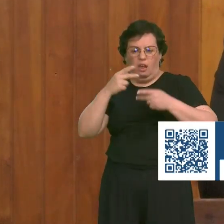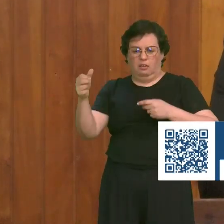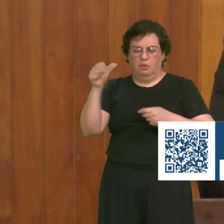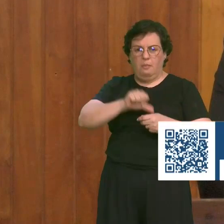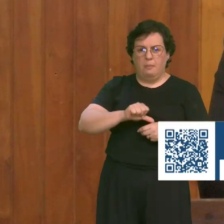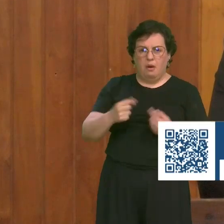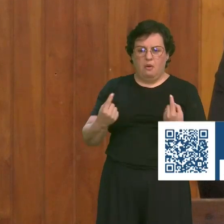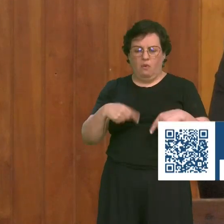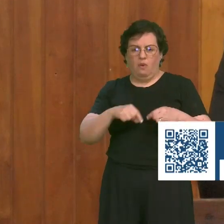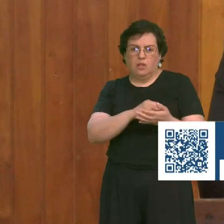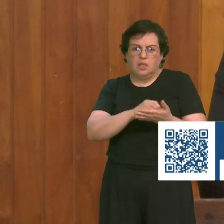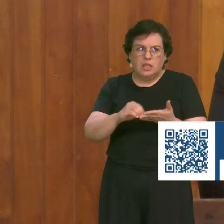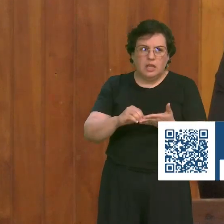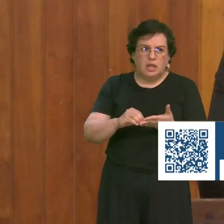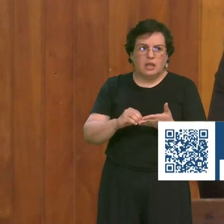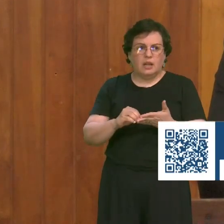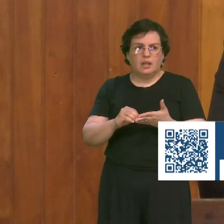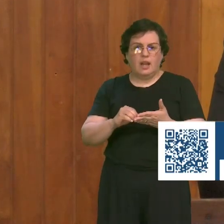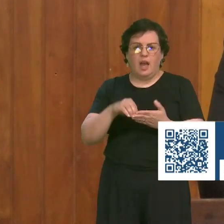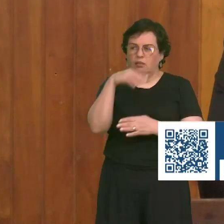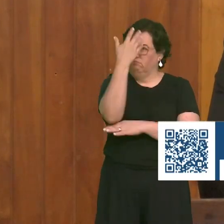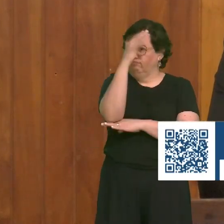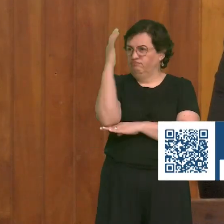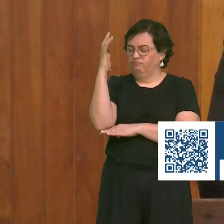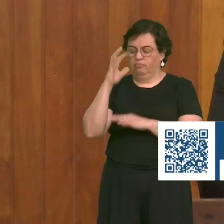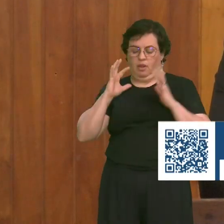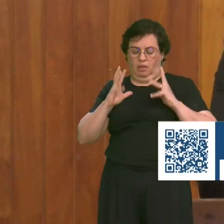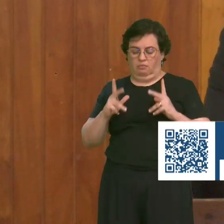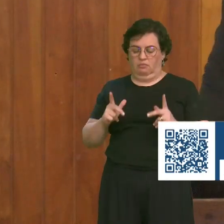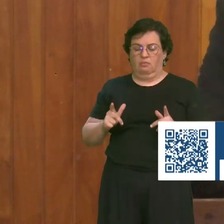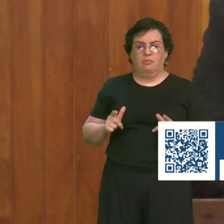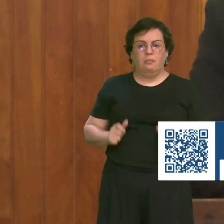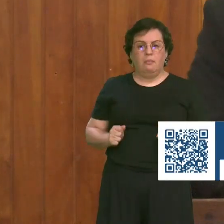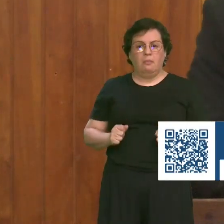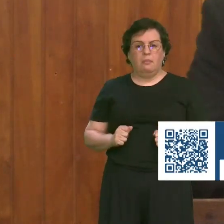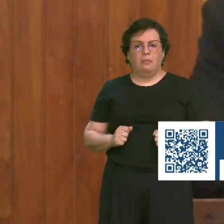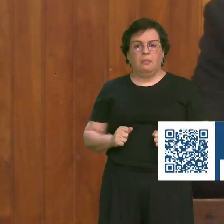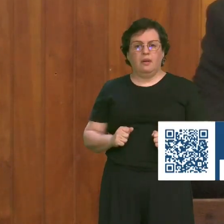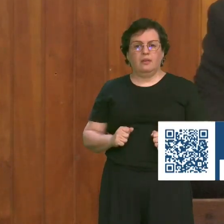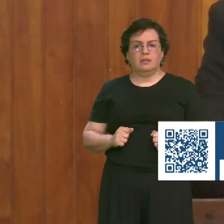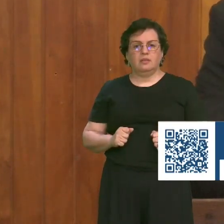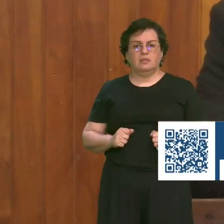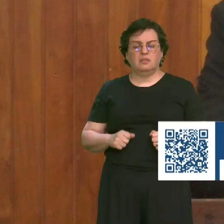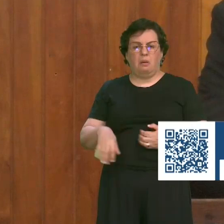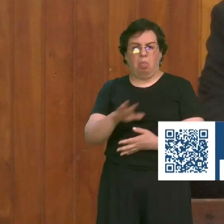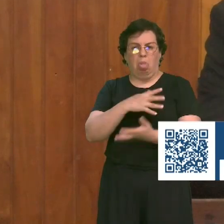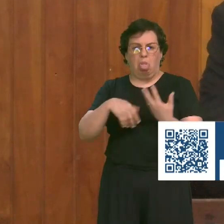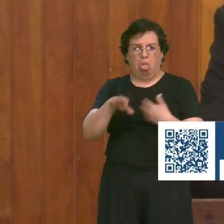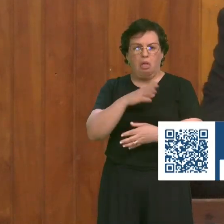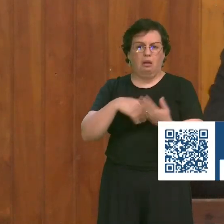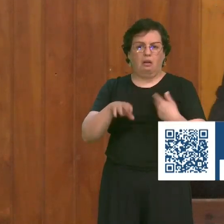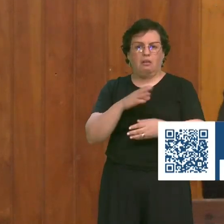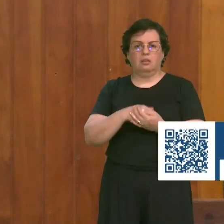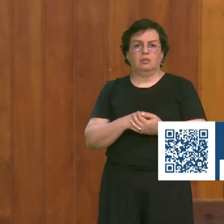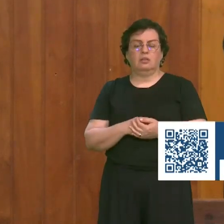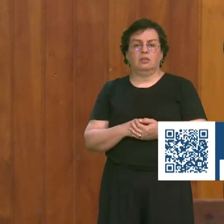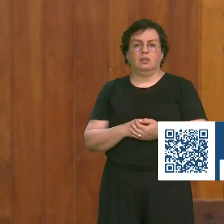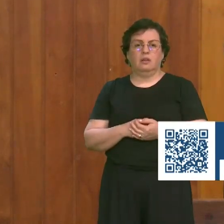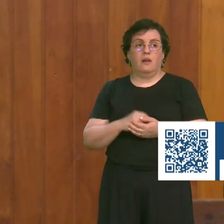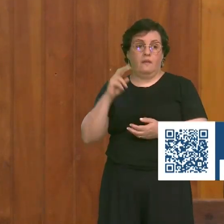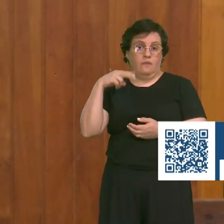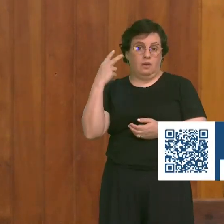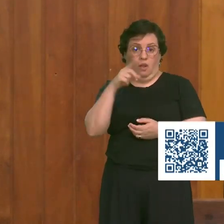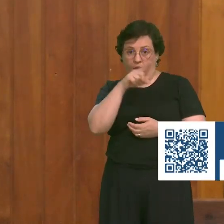pública meio ambiente então a zona essa cidade administração uma porcaria chantagem com vereadores aqui